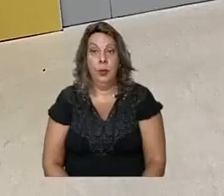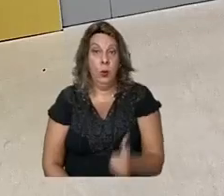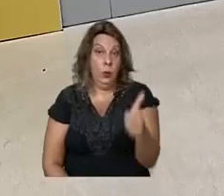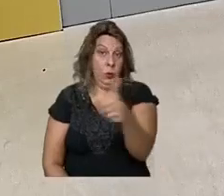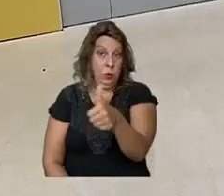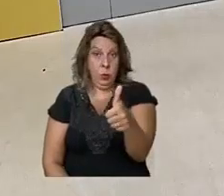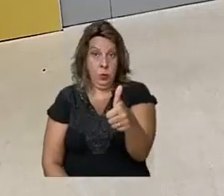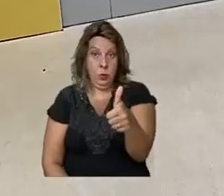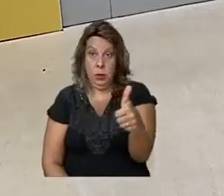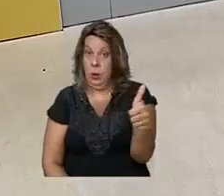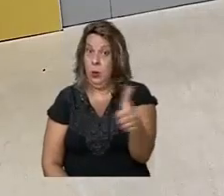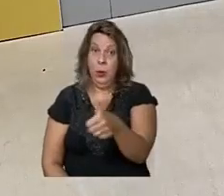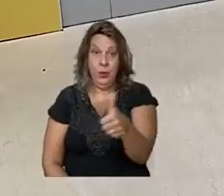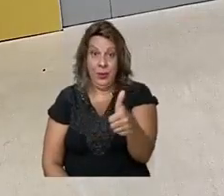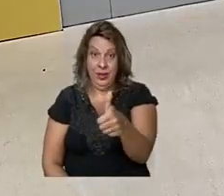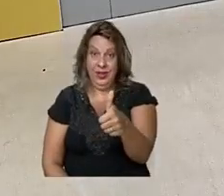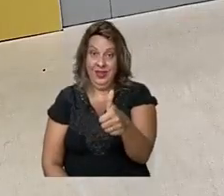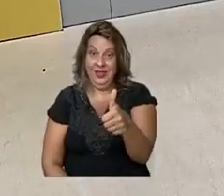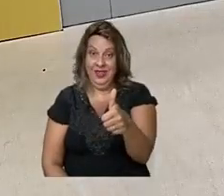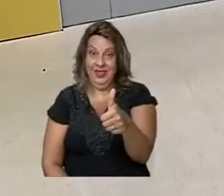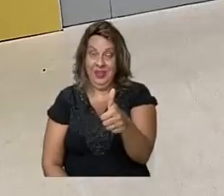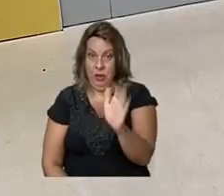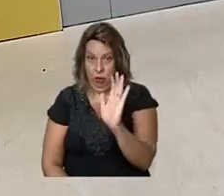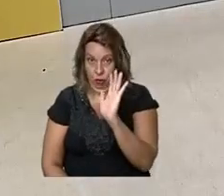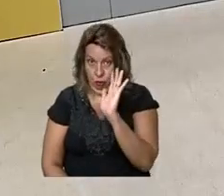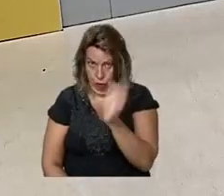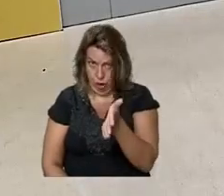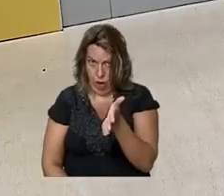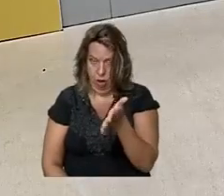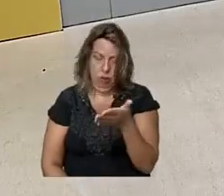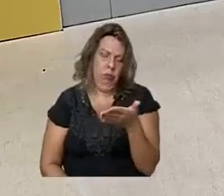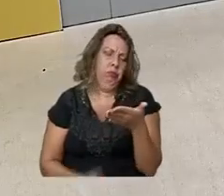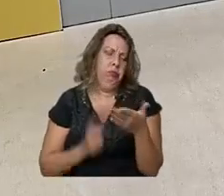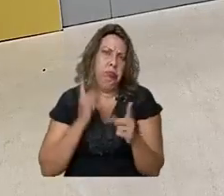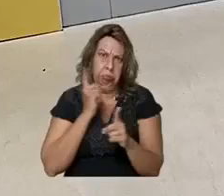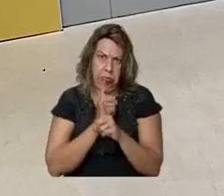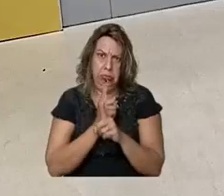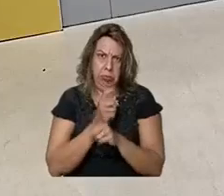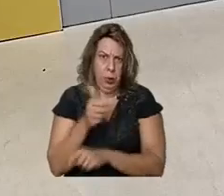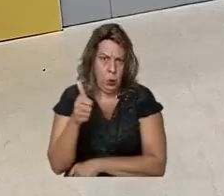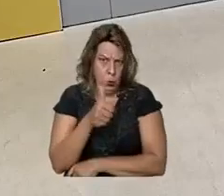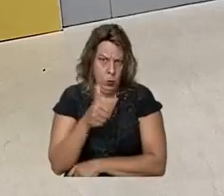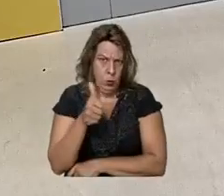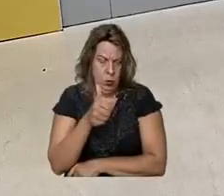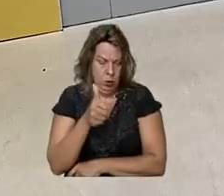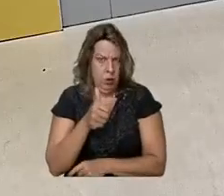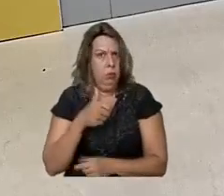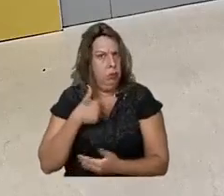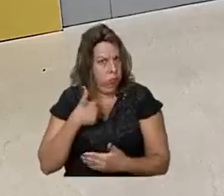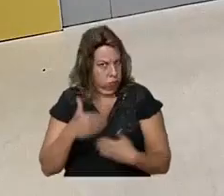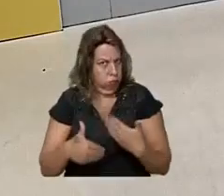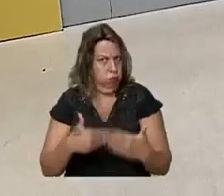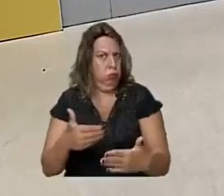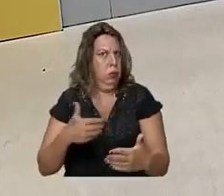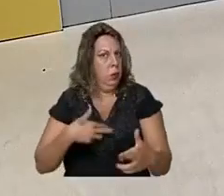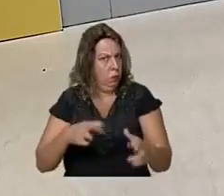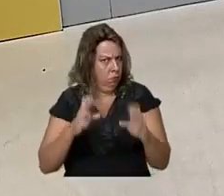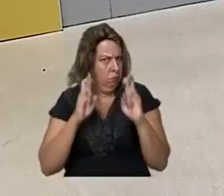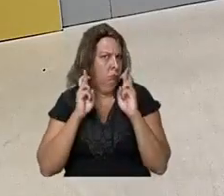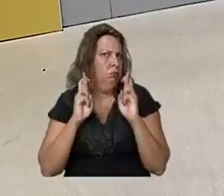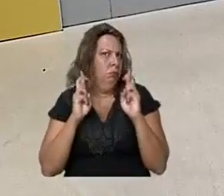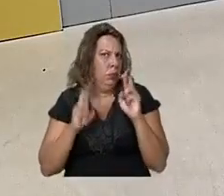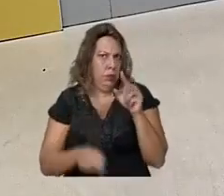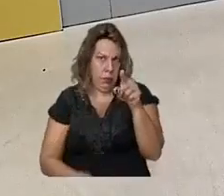Número 11, número 11, número 11. Já marcou número 11? Ótimo, vamos seguindo. Tô torcendo por você.